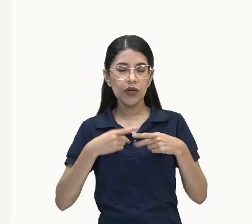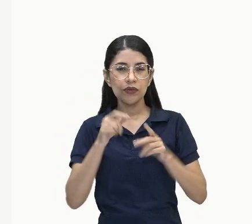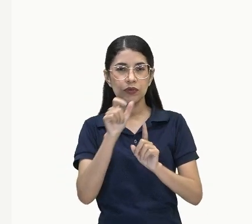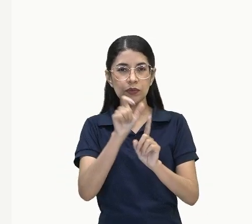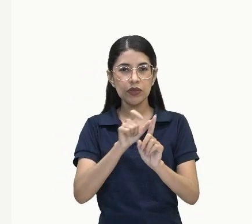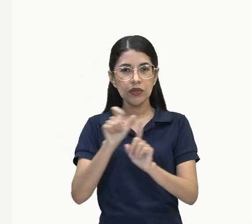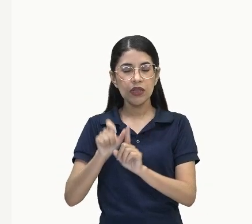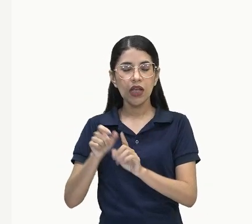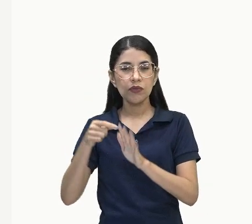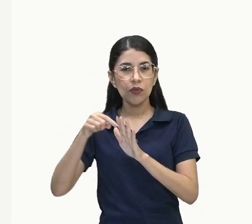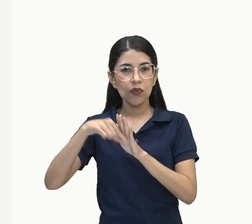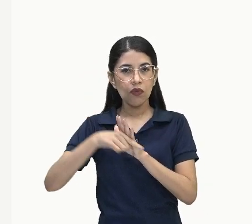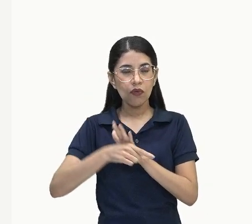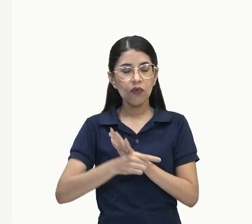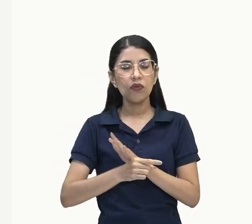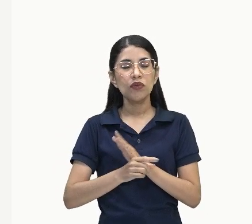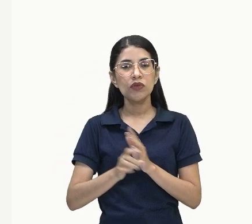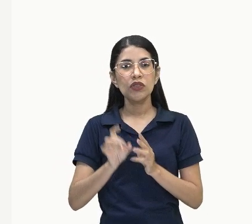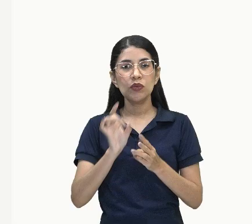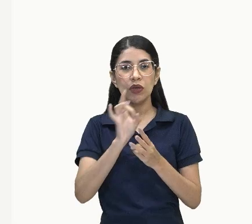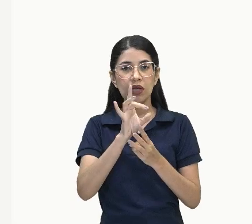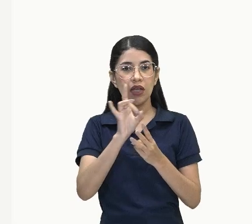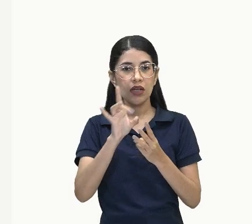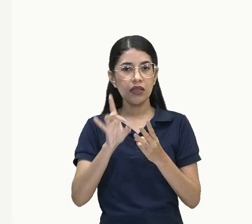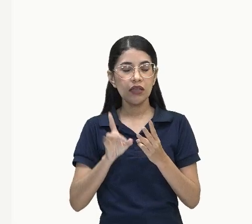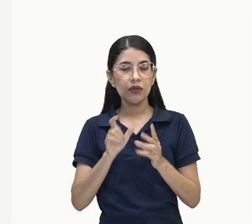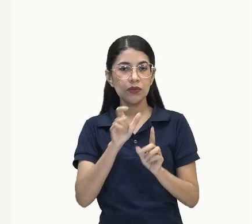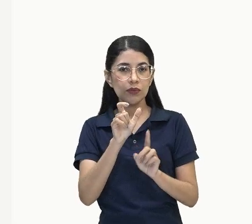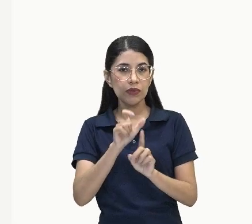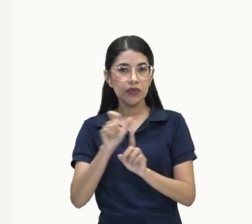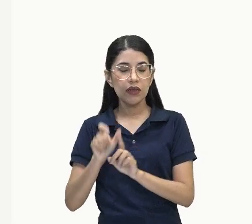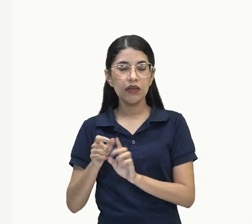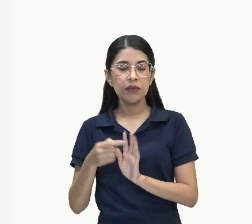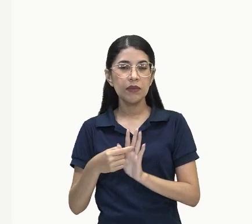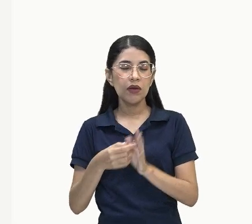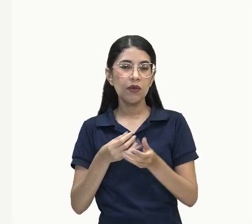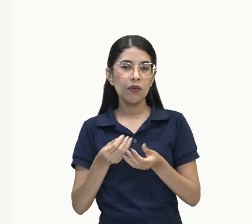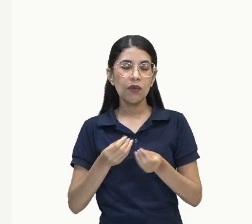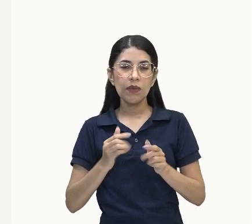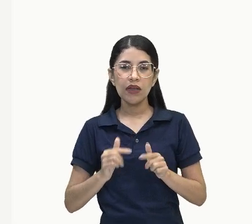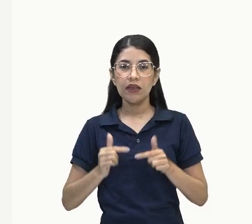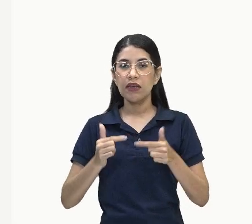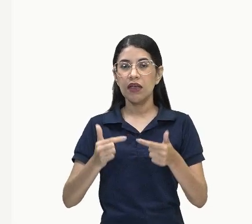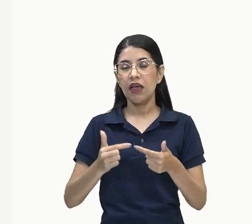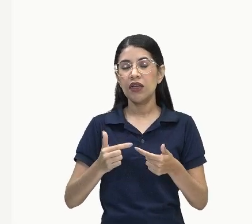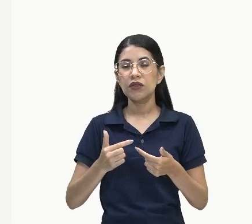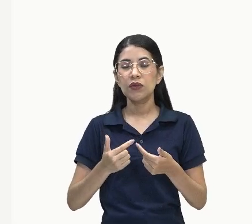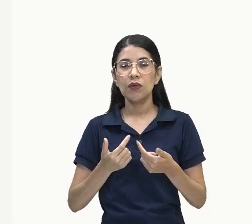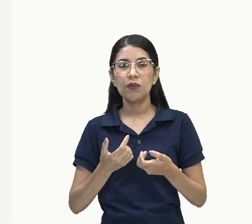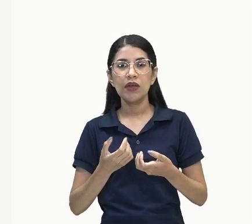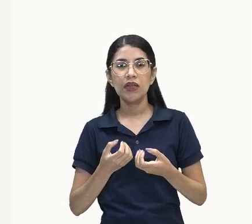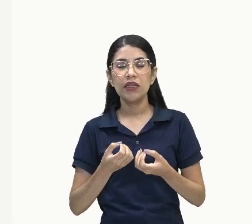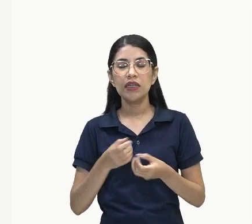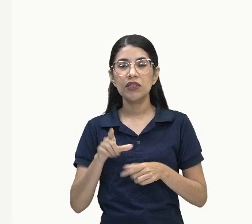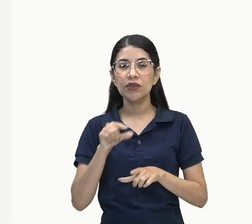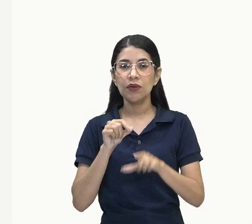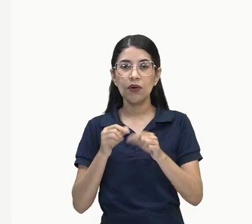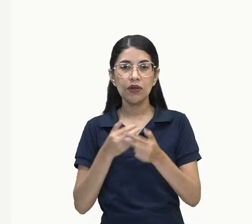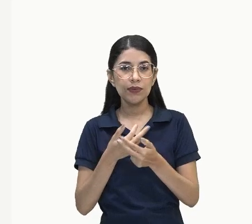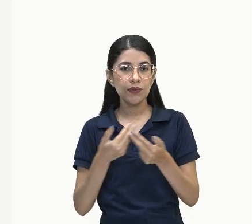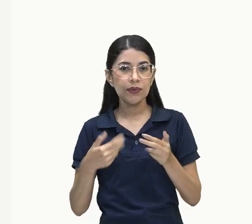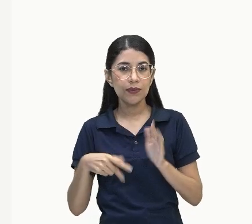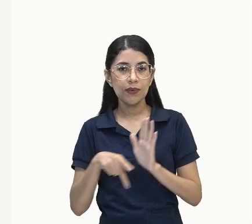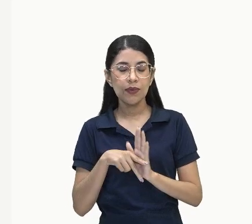profunda de cada um dos personagens, expondo aí como cada um age, como cada um faz suas escolhas,